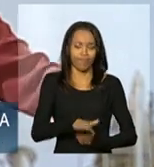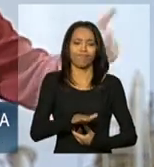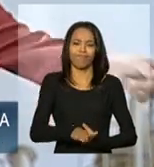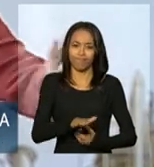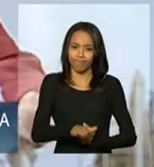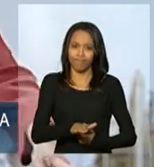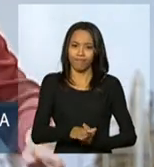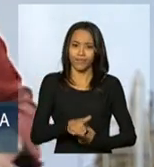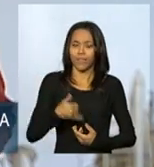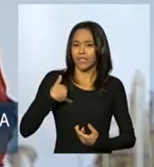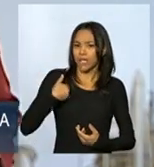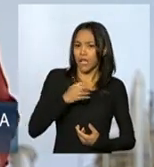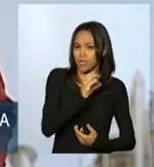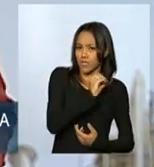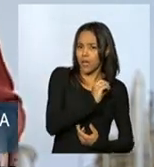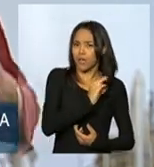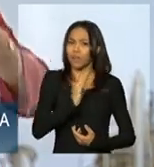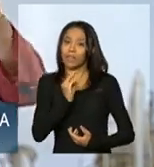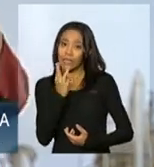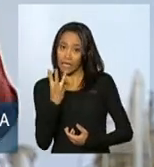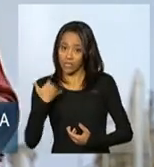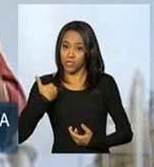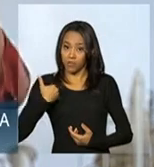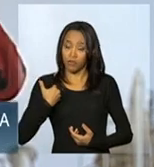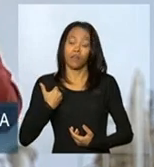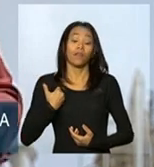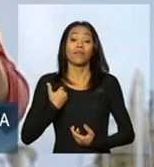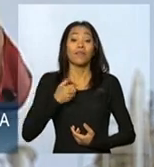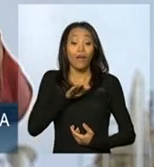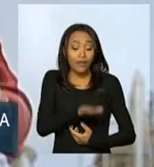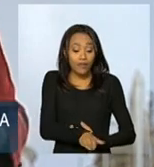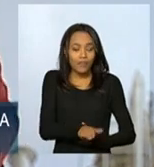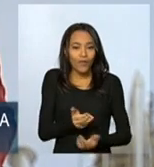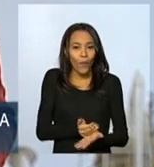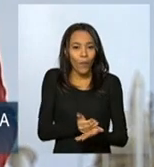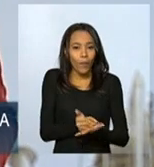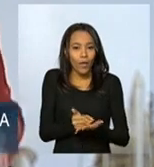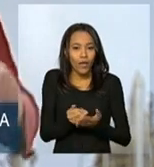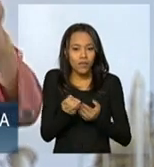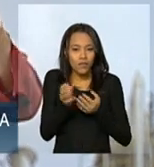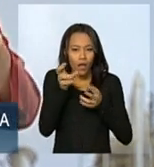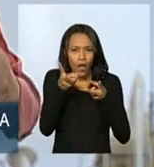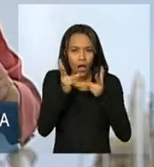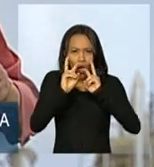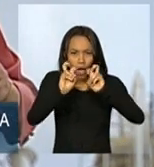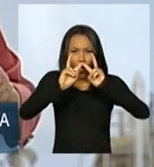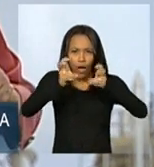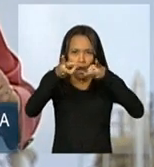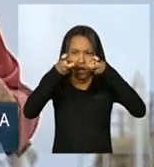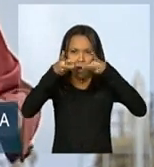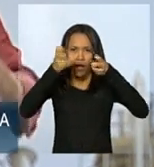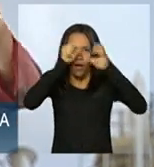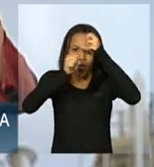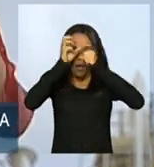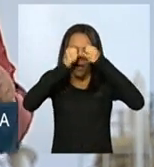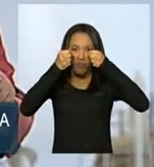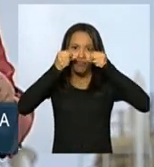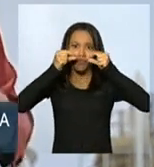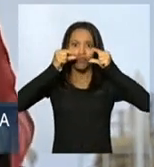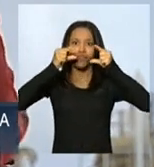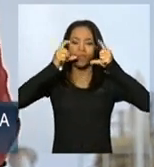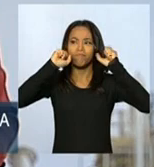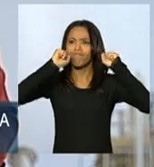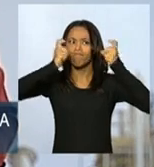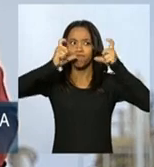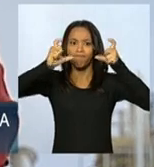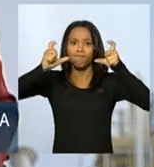é lá na infância, entre os 0 e os 3 anos, que a criança começa a se desenvolver. Uma criança que tem os